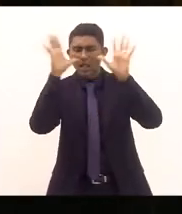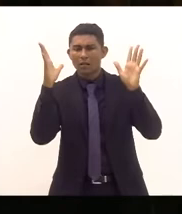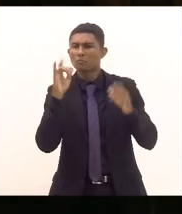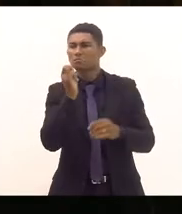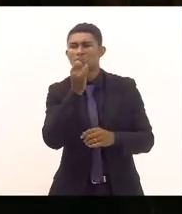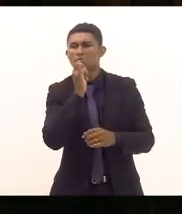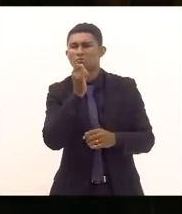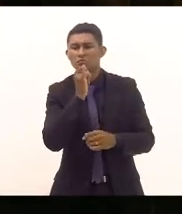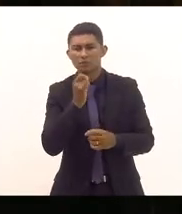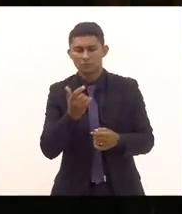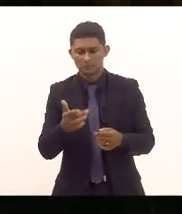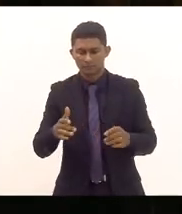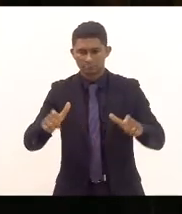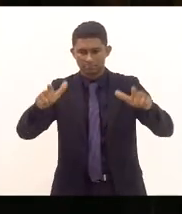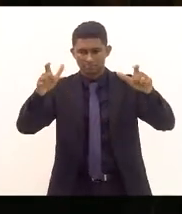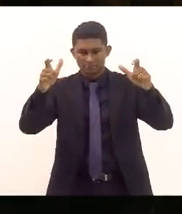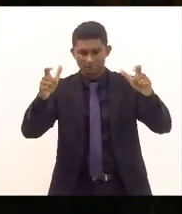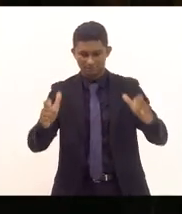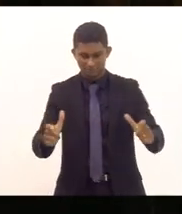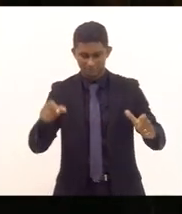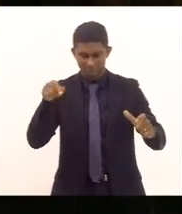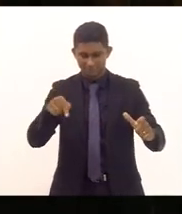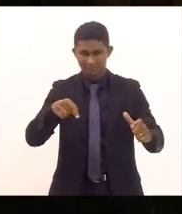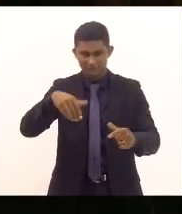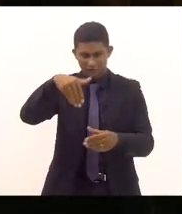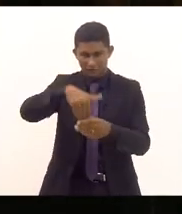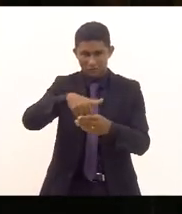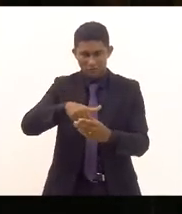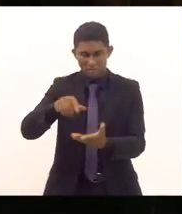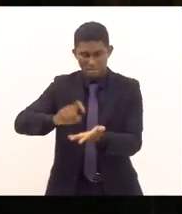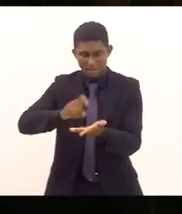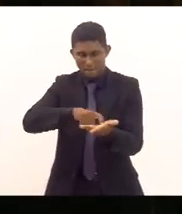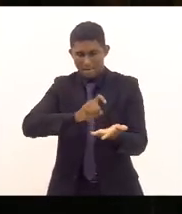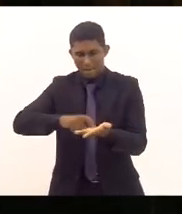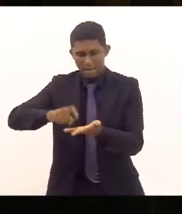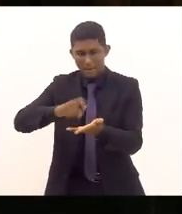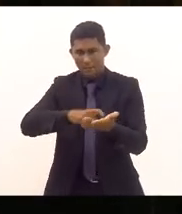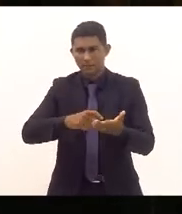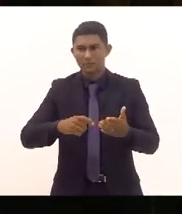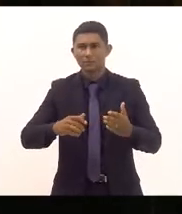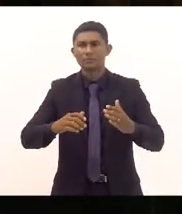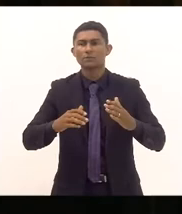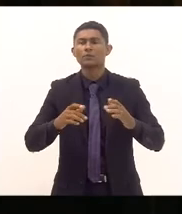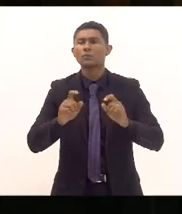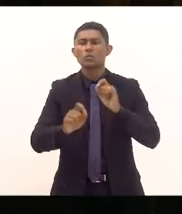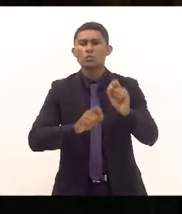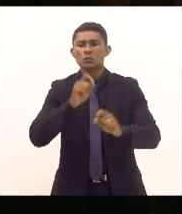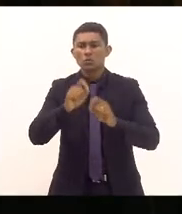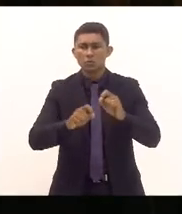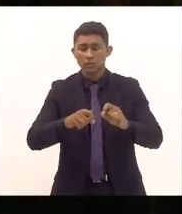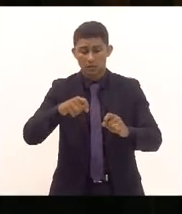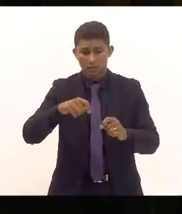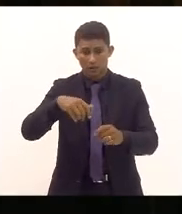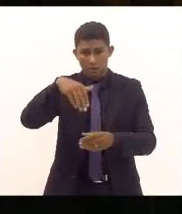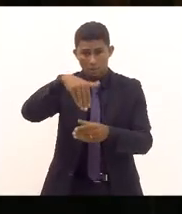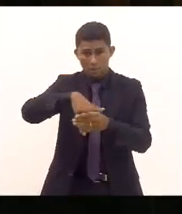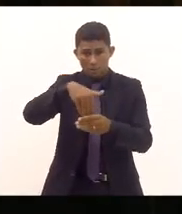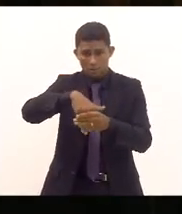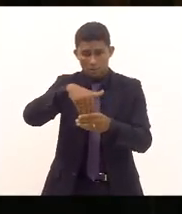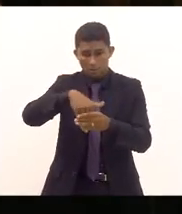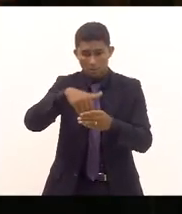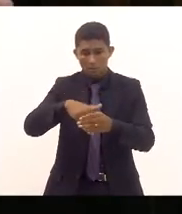transportar a urna o Google diferente diferente locais da escola urna aberta ainda no processo de votação